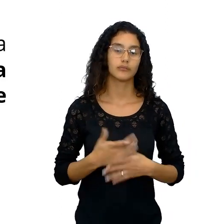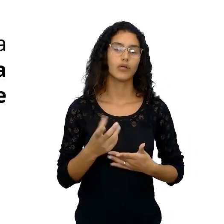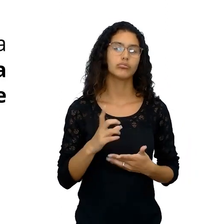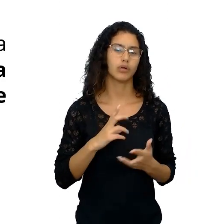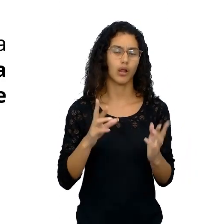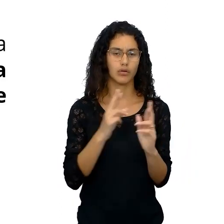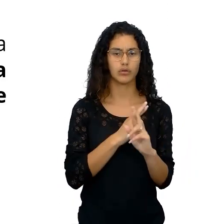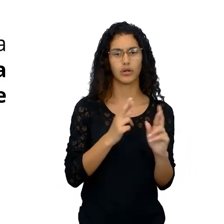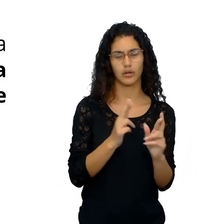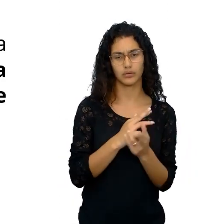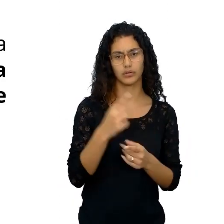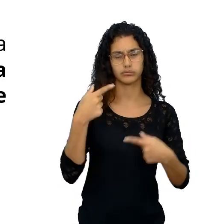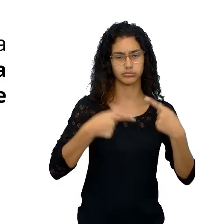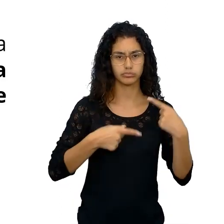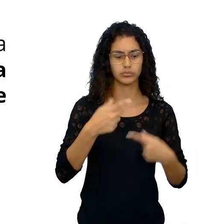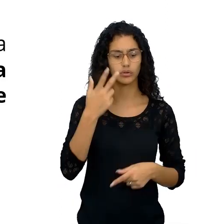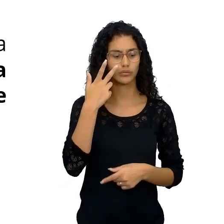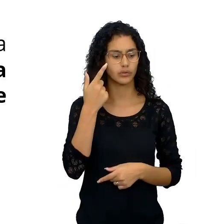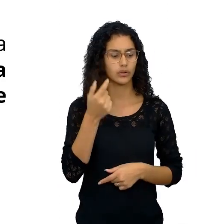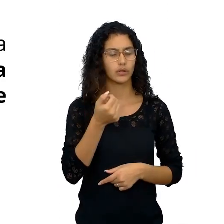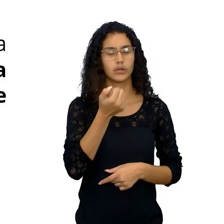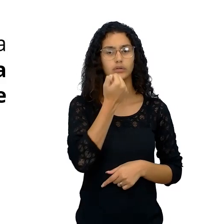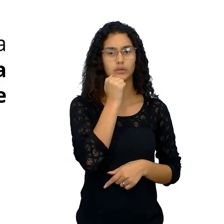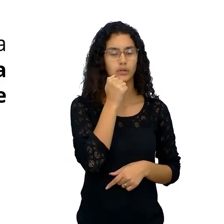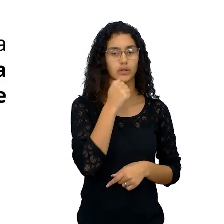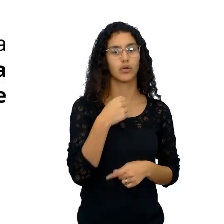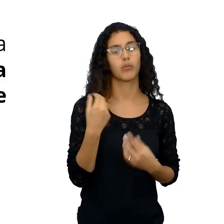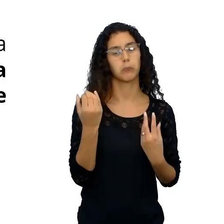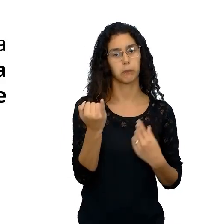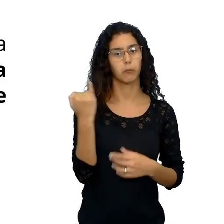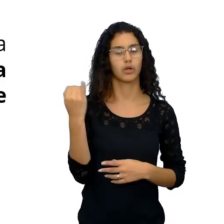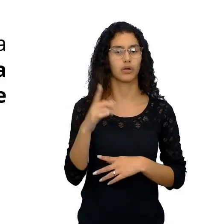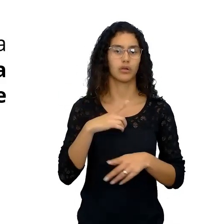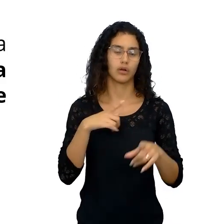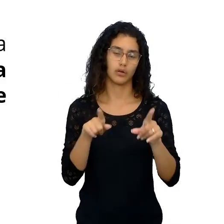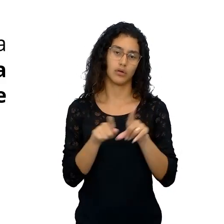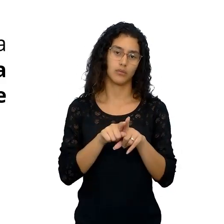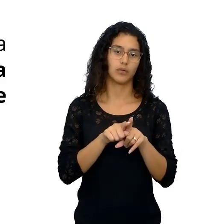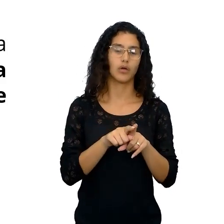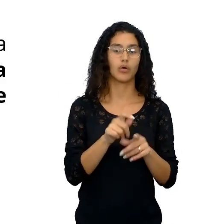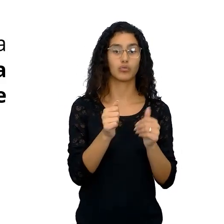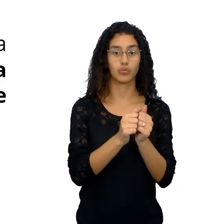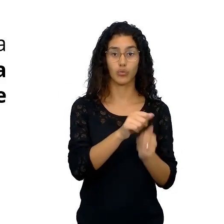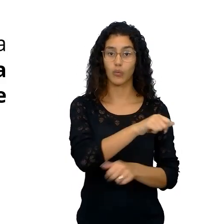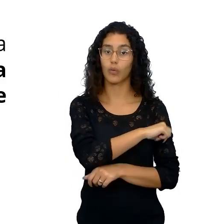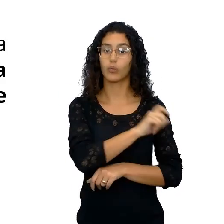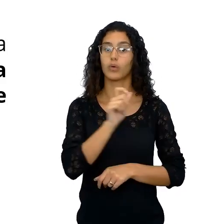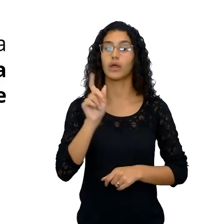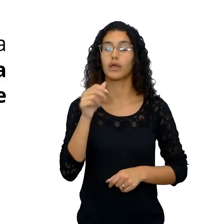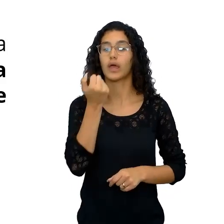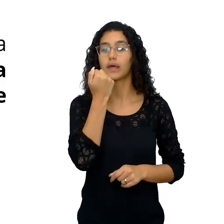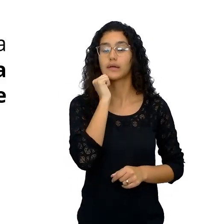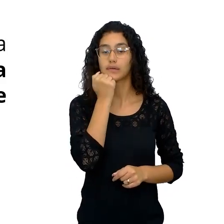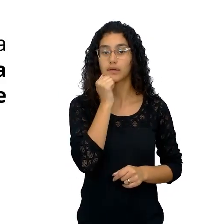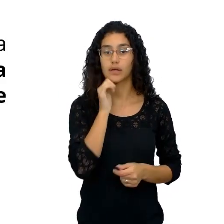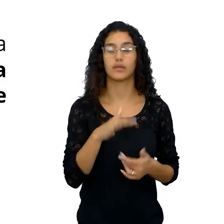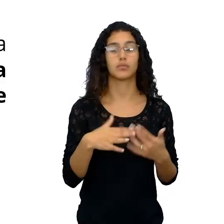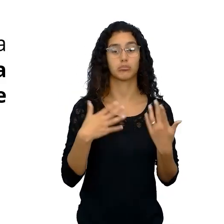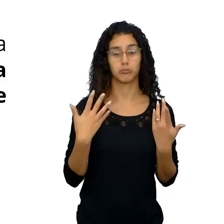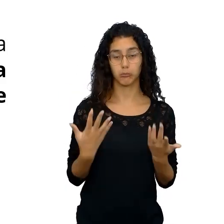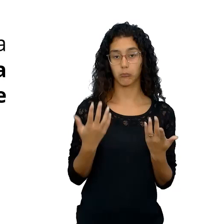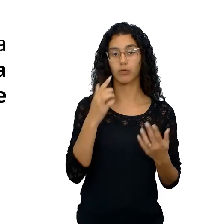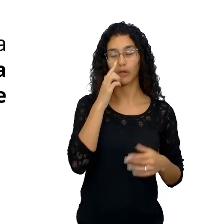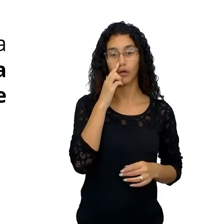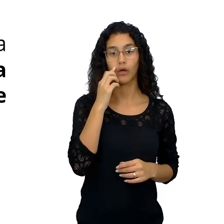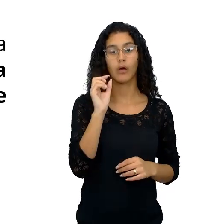ver, né? A gente estava discutindo sobre a natureza da ciência, como é importante resgatar aí com os estudantes o que é ciência, né? Como que